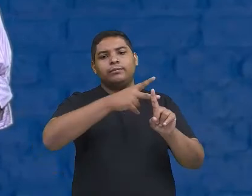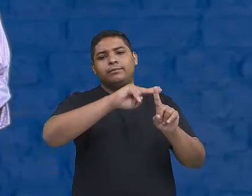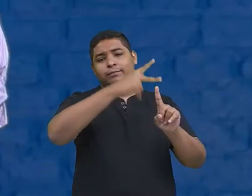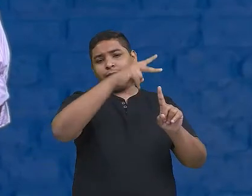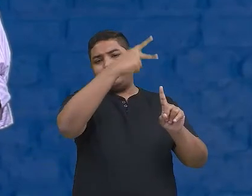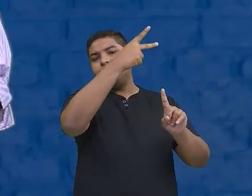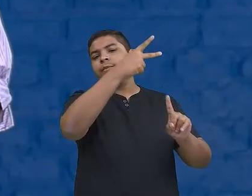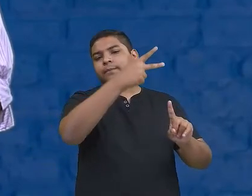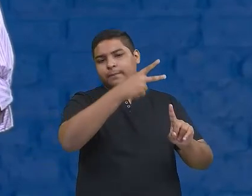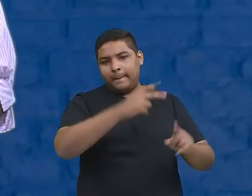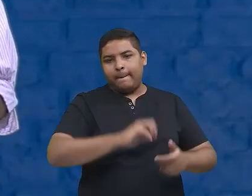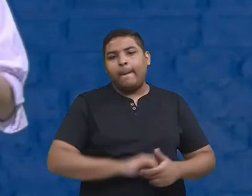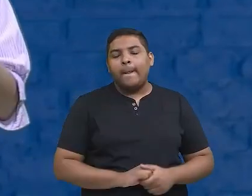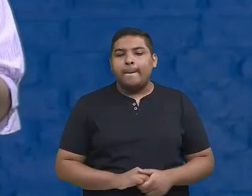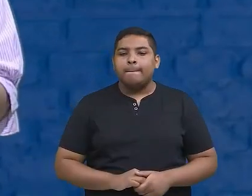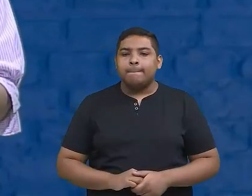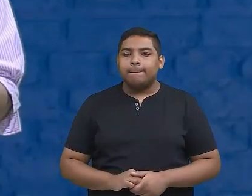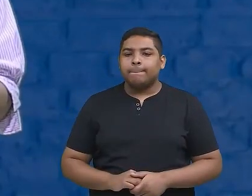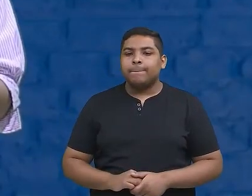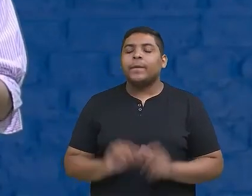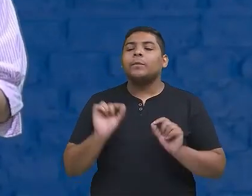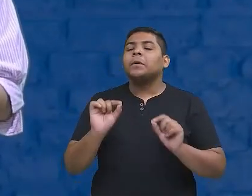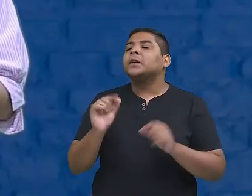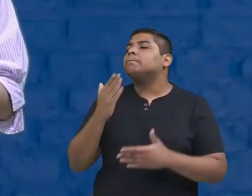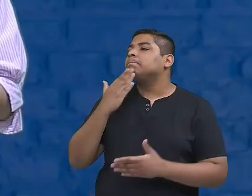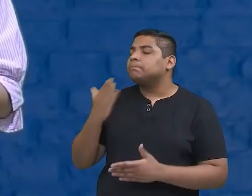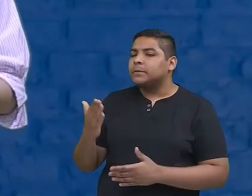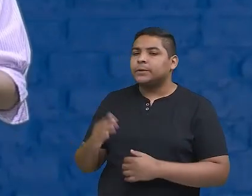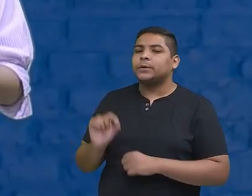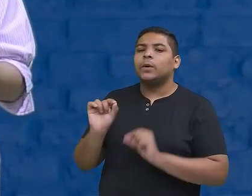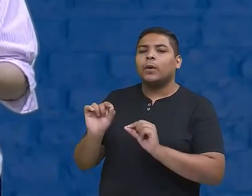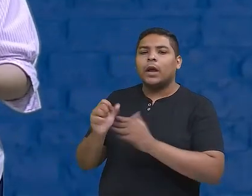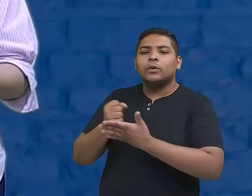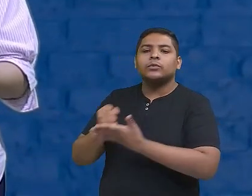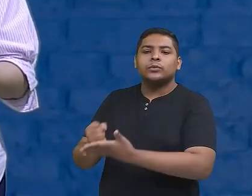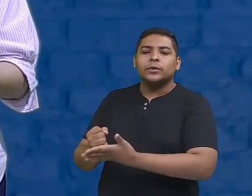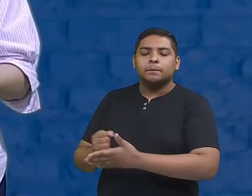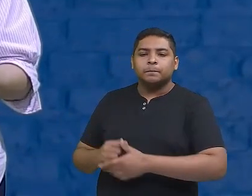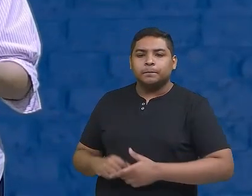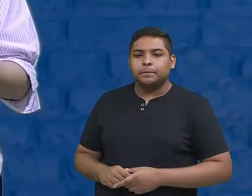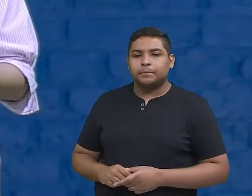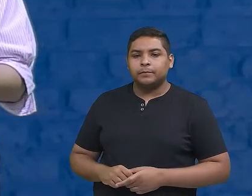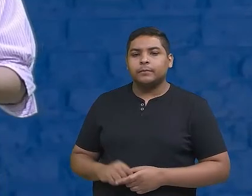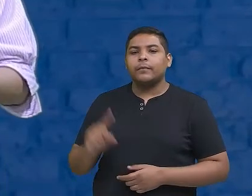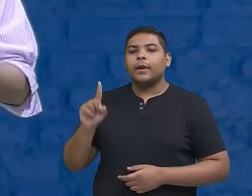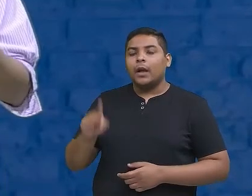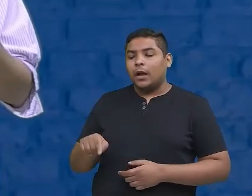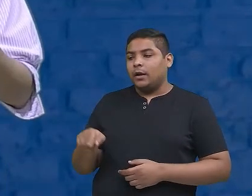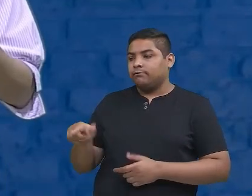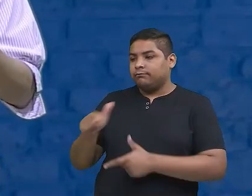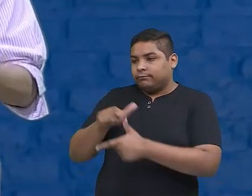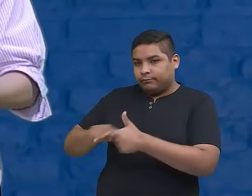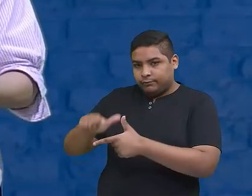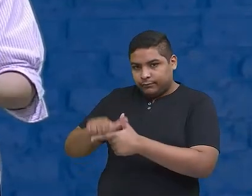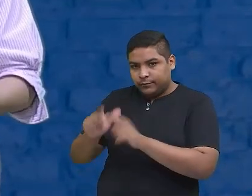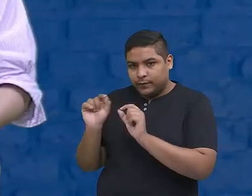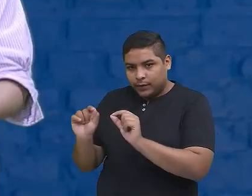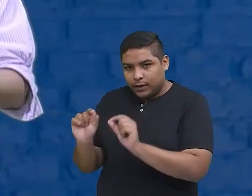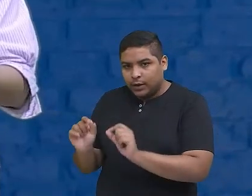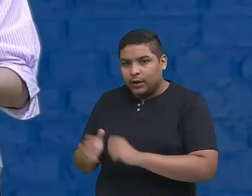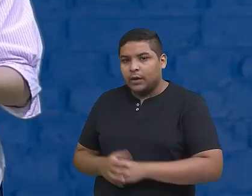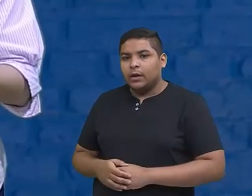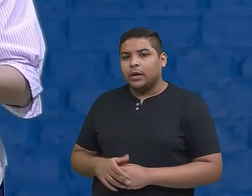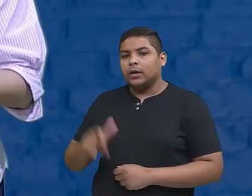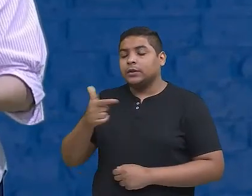estou pedindo ou ajuda de vocês é nessa situação de não ter mais